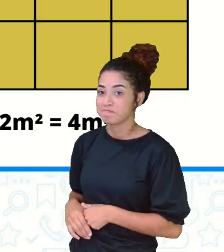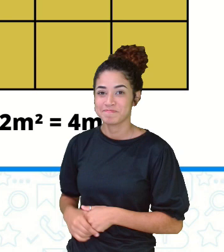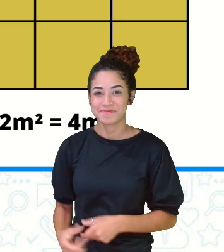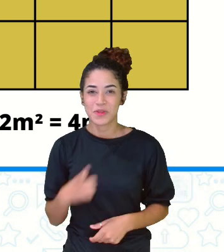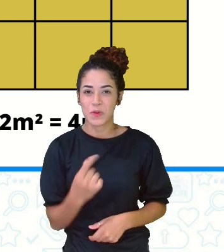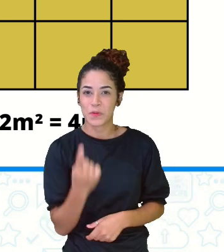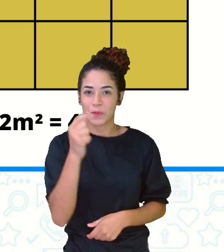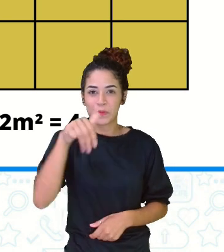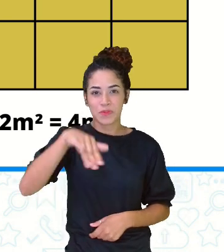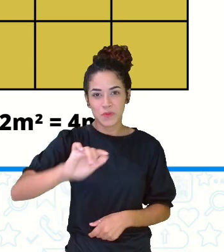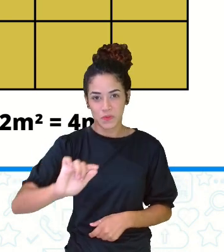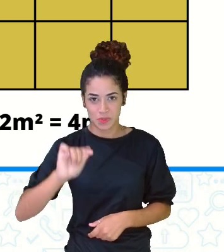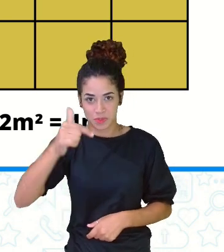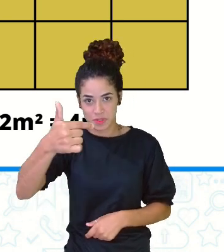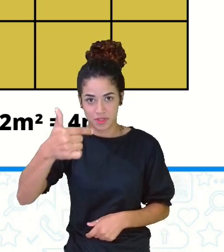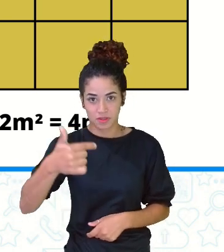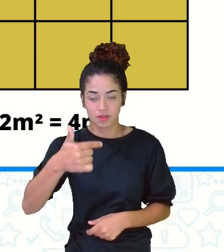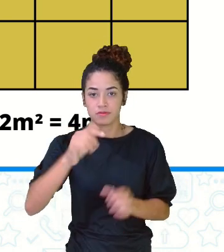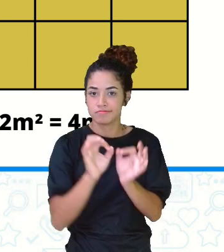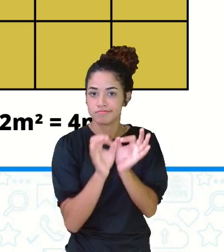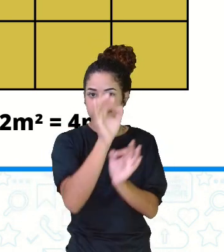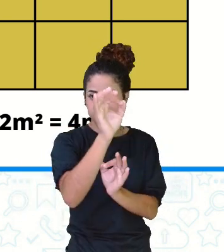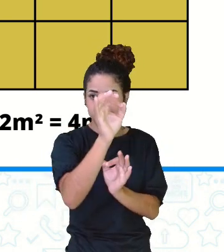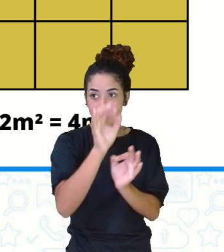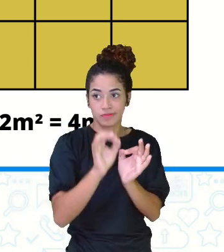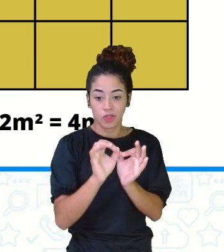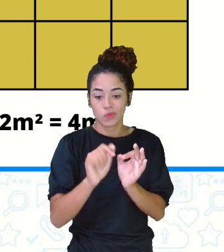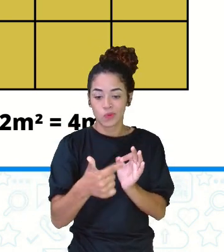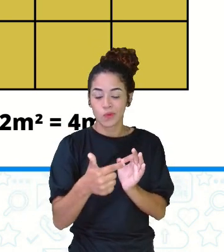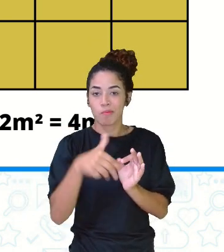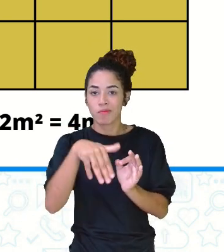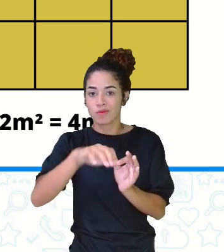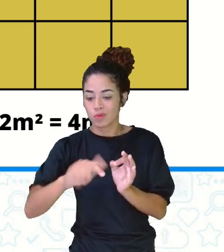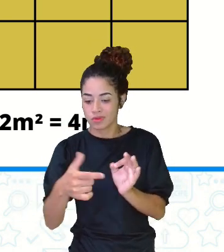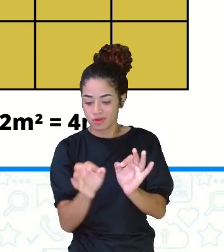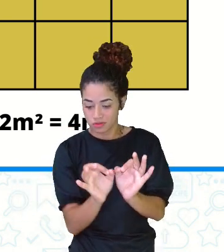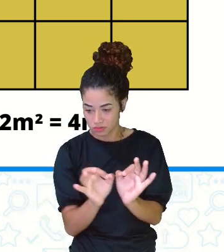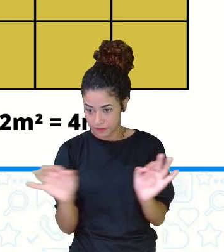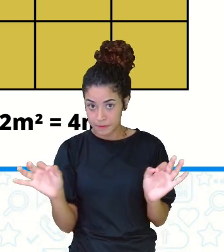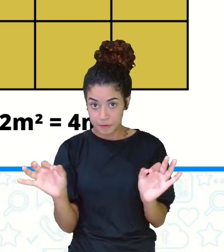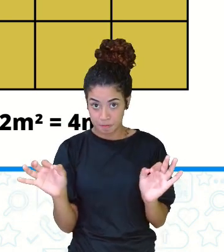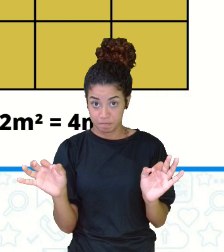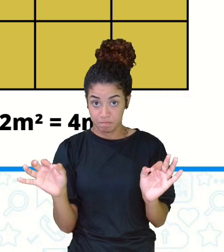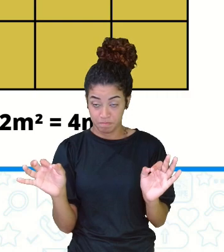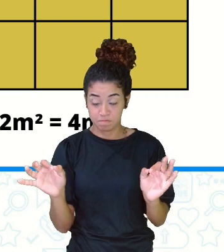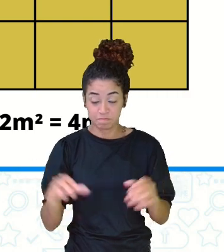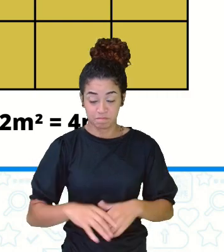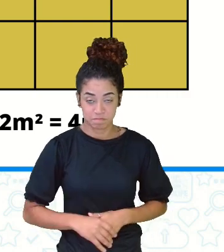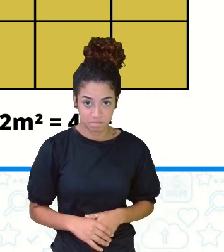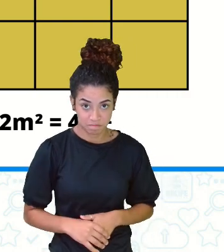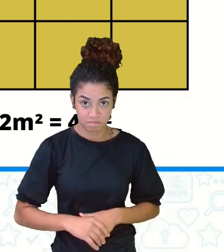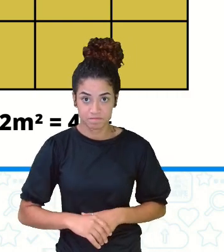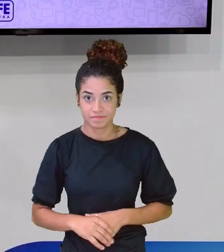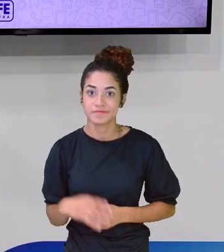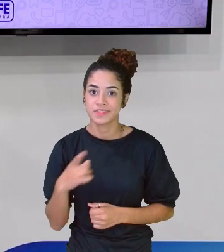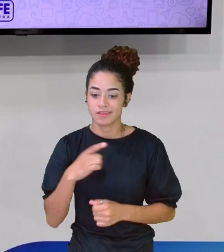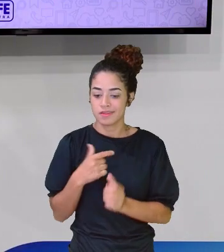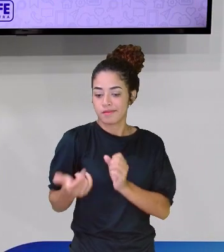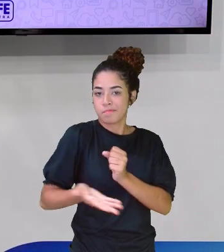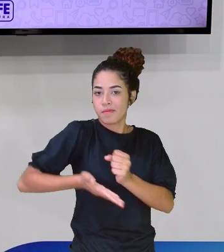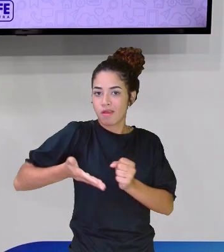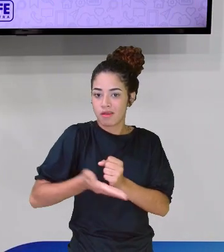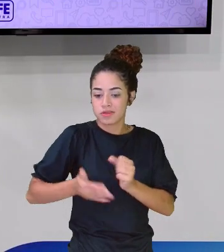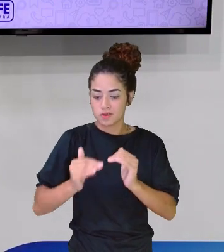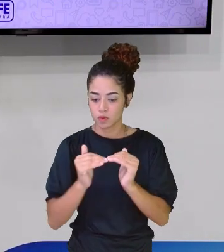metro quadrado de altura por 2 metros quadrados de largura, né? Eu tenho a minha